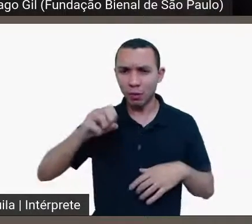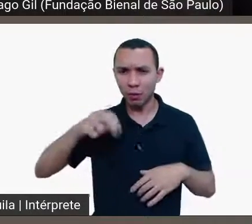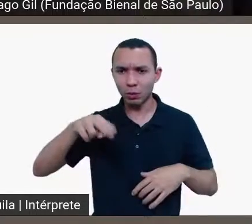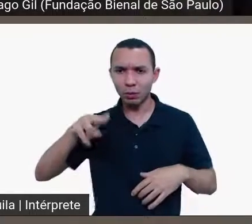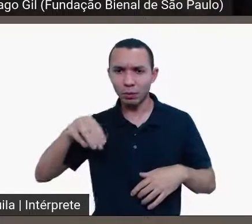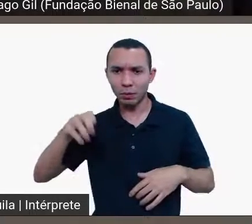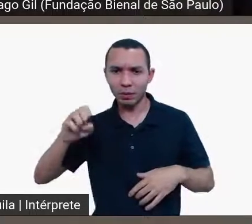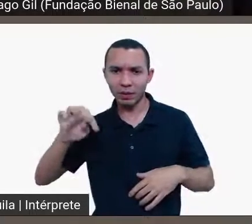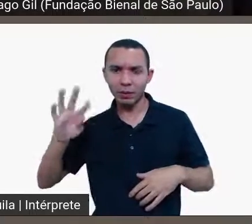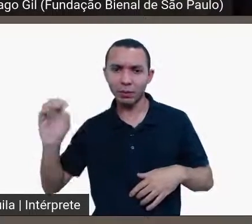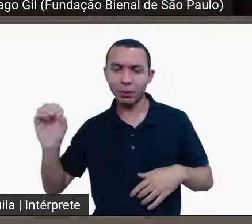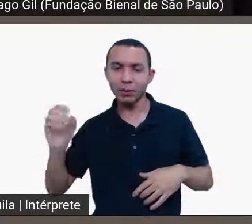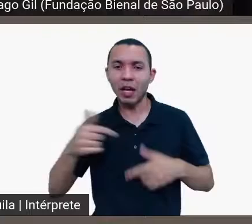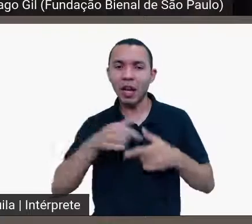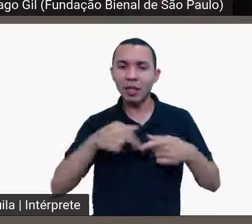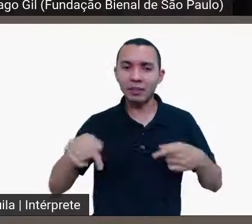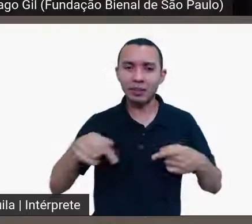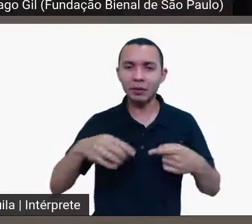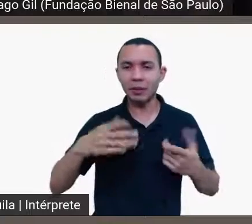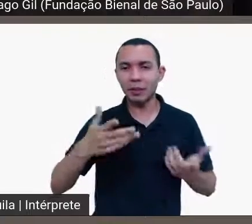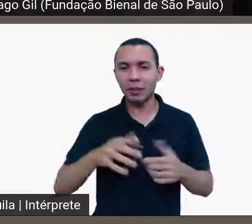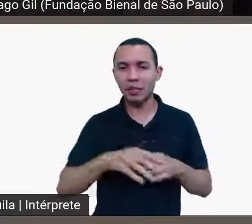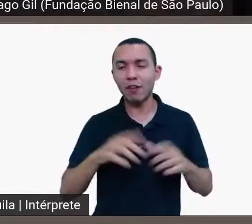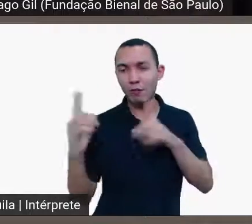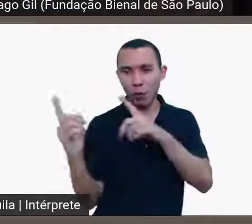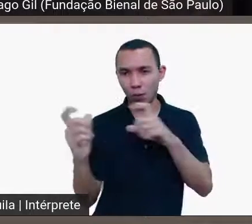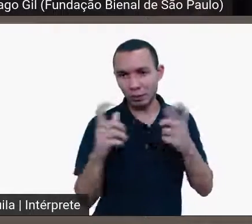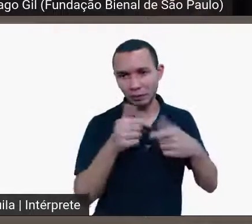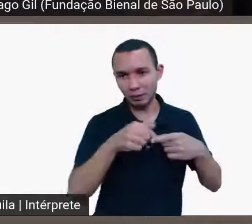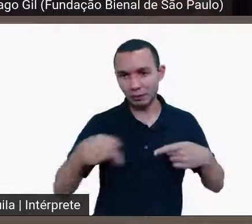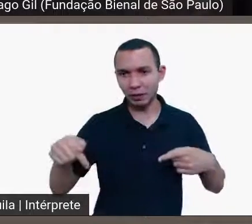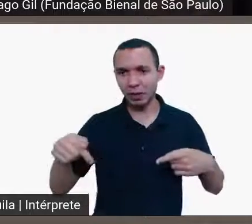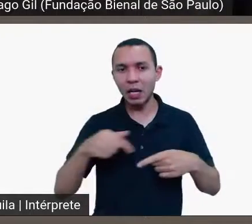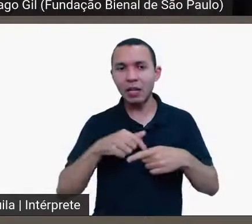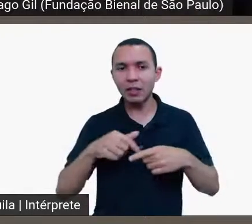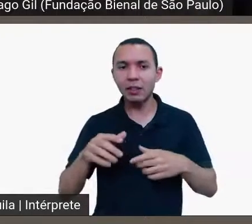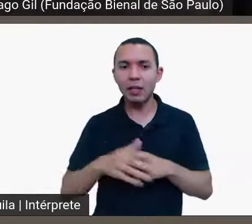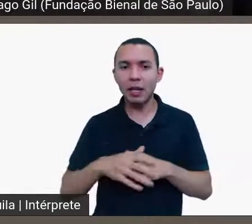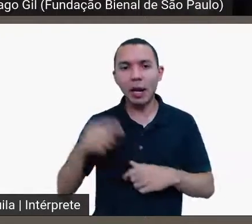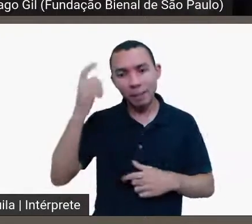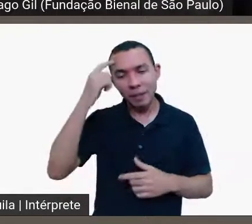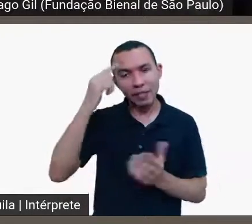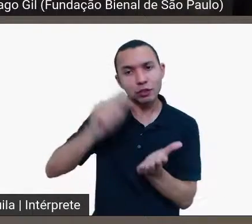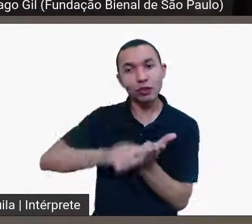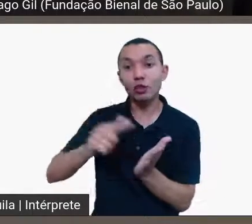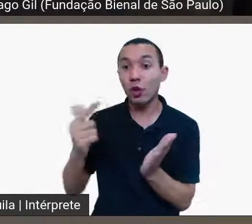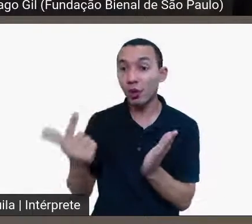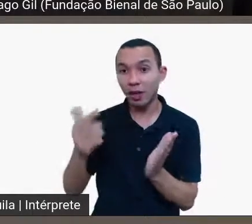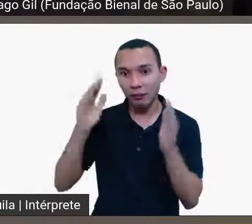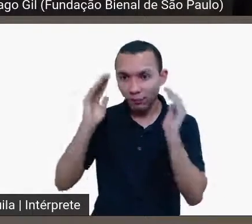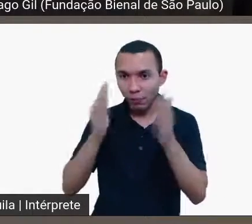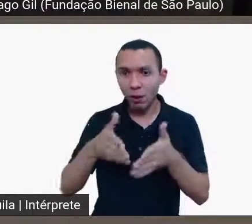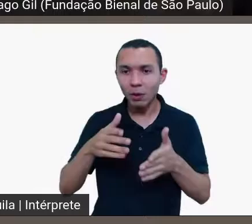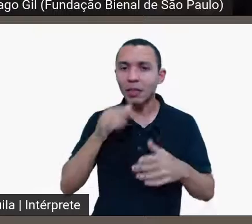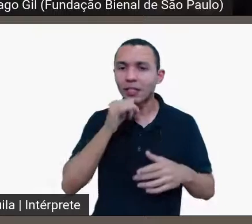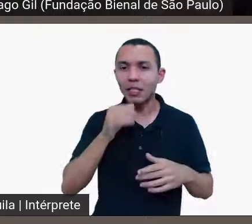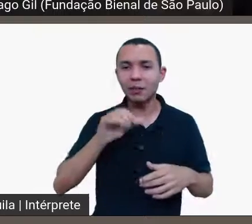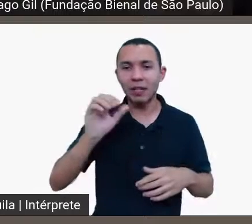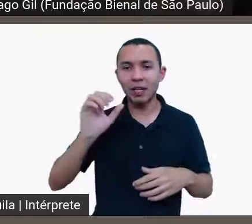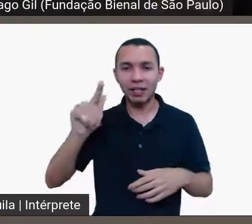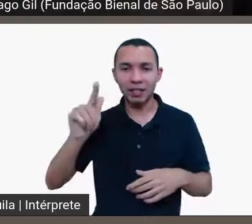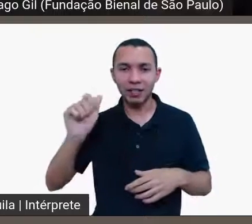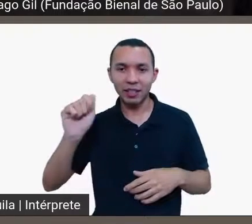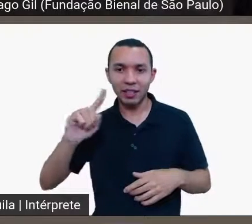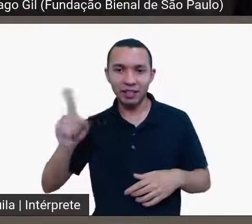parecer que a semana não é midiática, não tem fotografia, a semana foi pensada no jornal. Tem uma série na Gazeta que o Mário